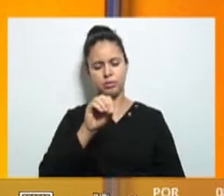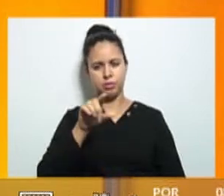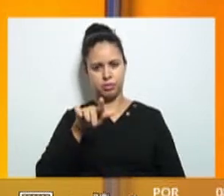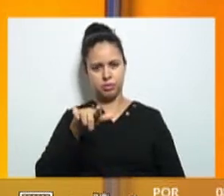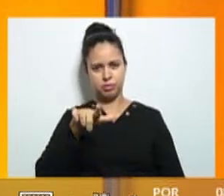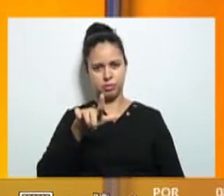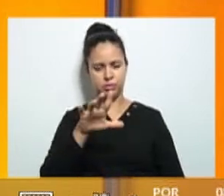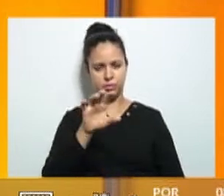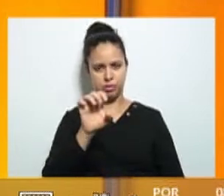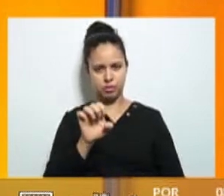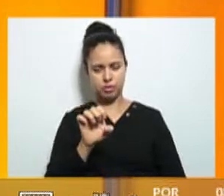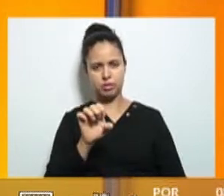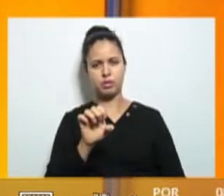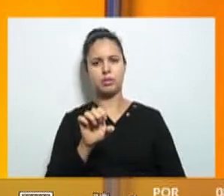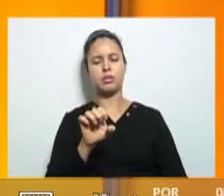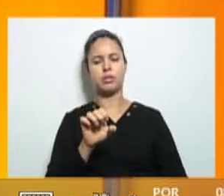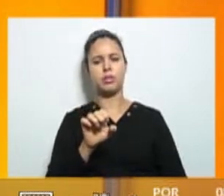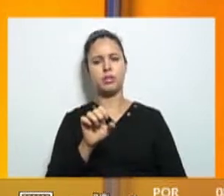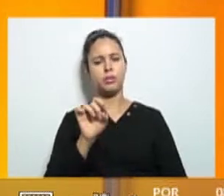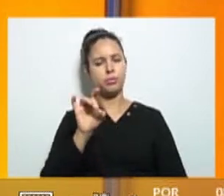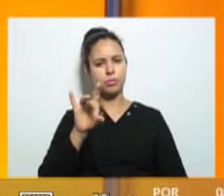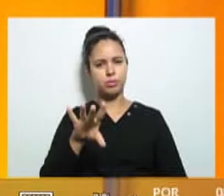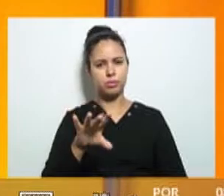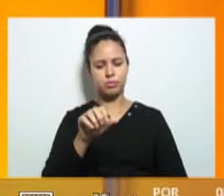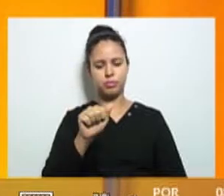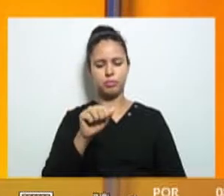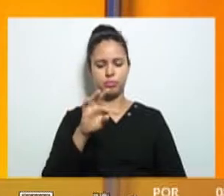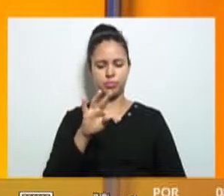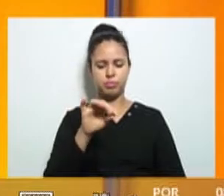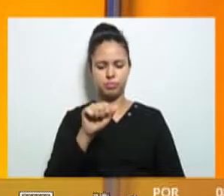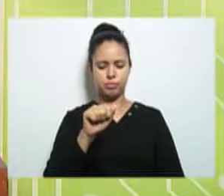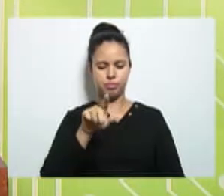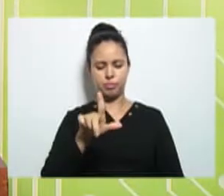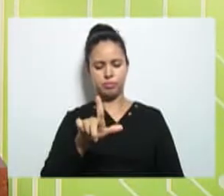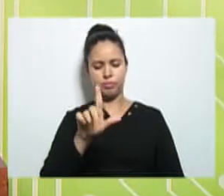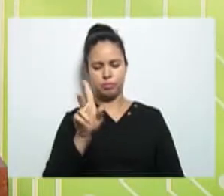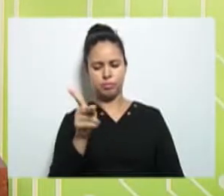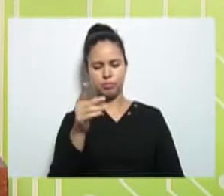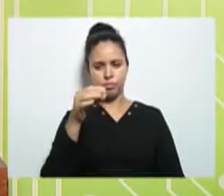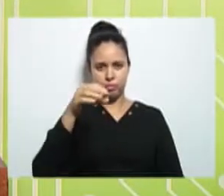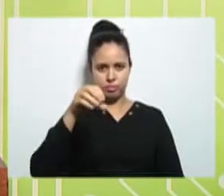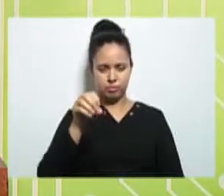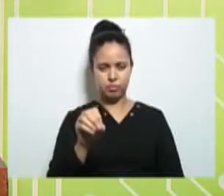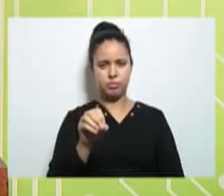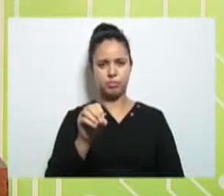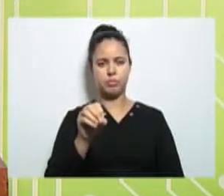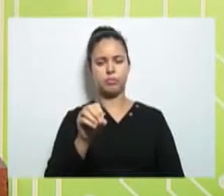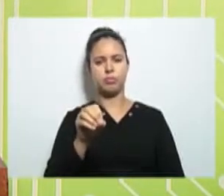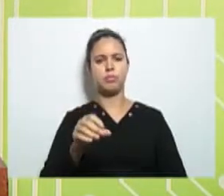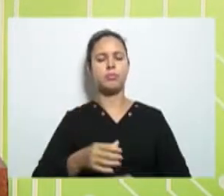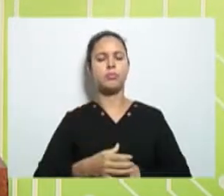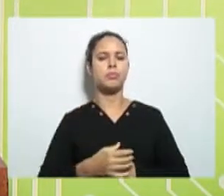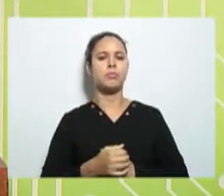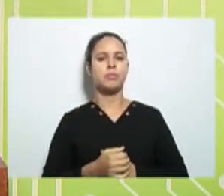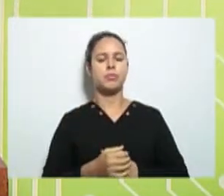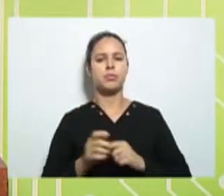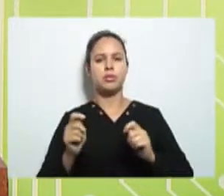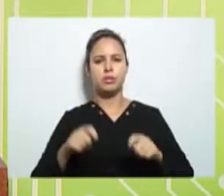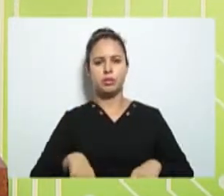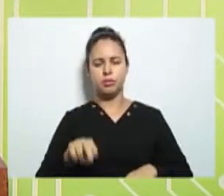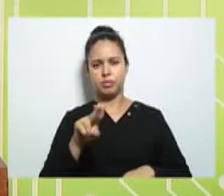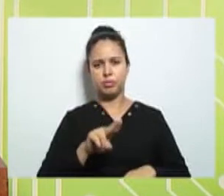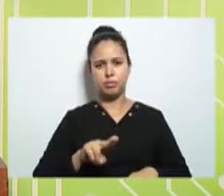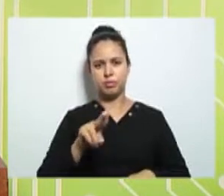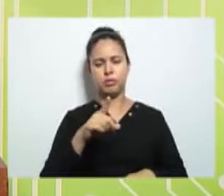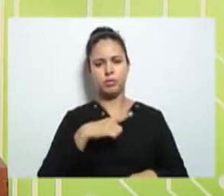programa propriamente dito, aqui é só um atalho que vai me levar aonde aquele programa está instalado, tá? Então ele funciona assim, eu